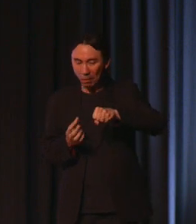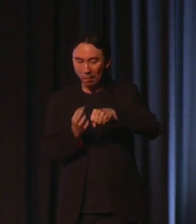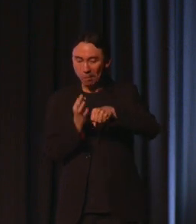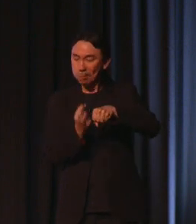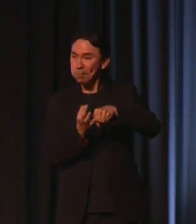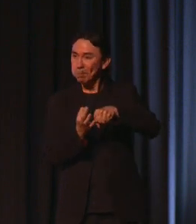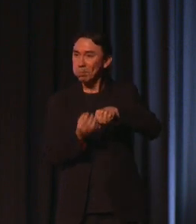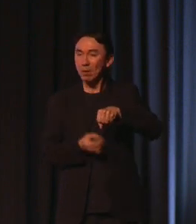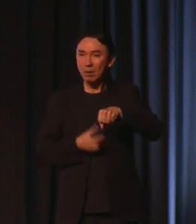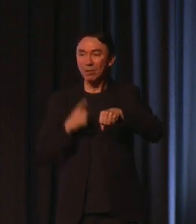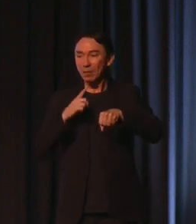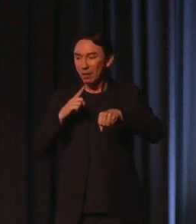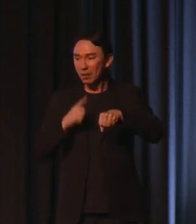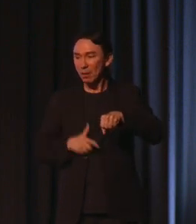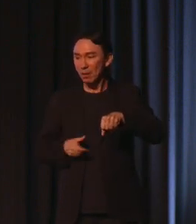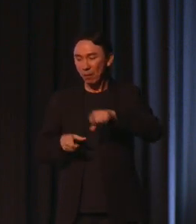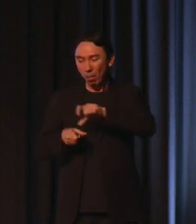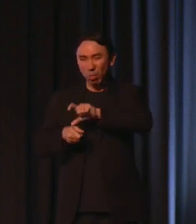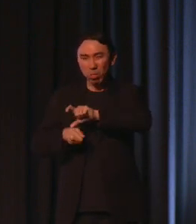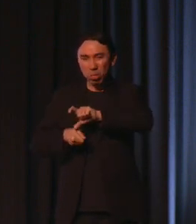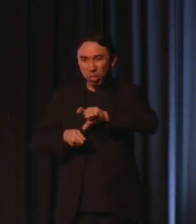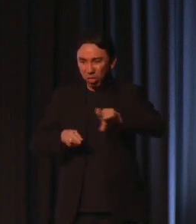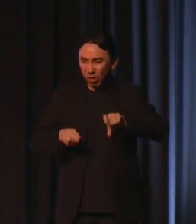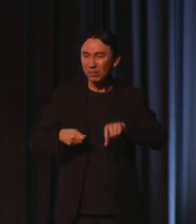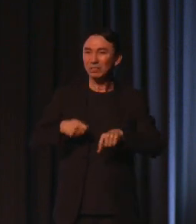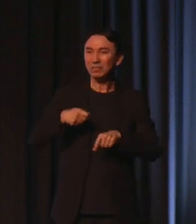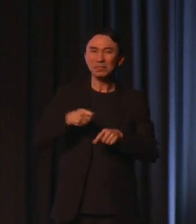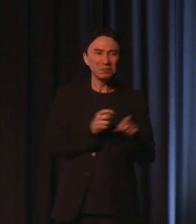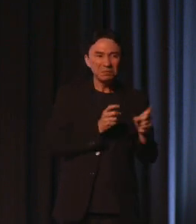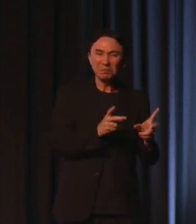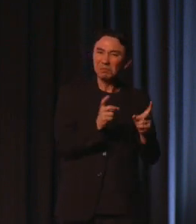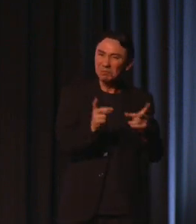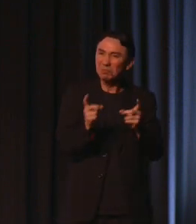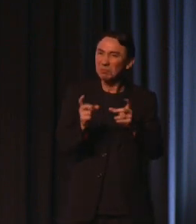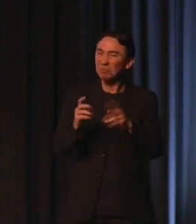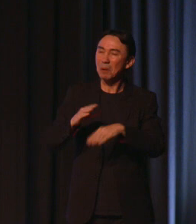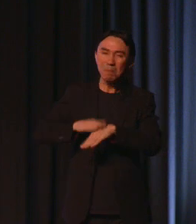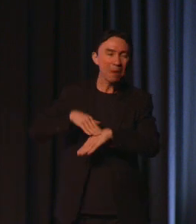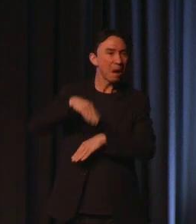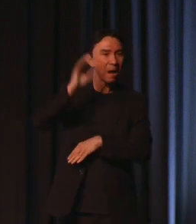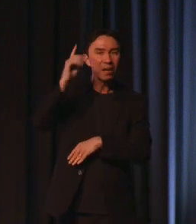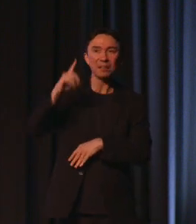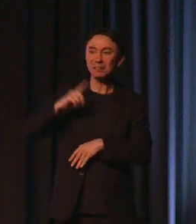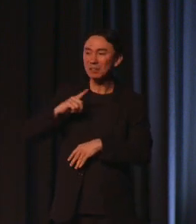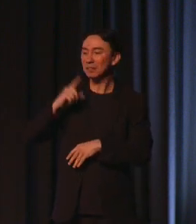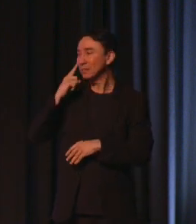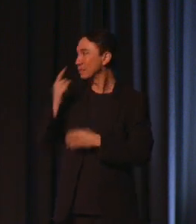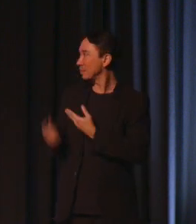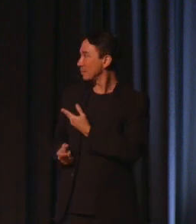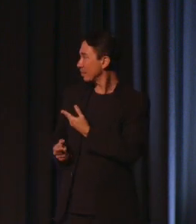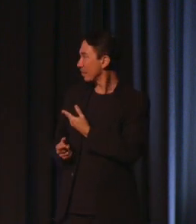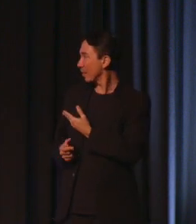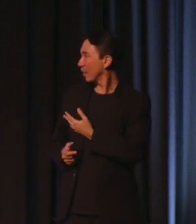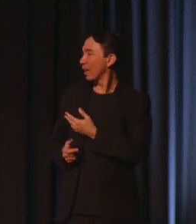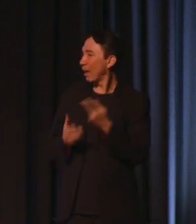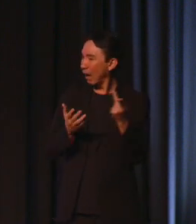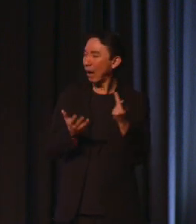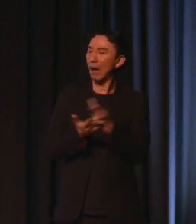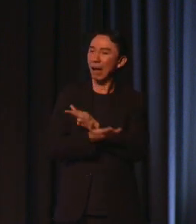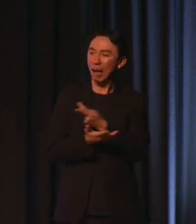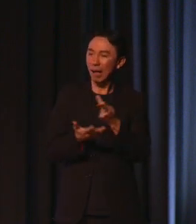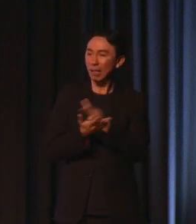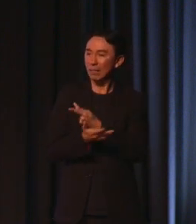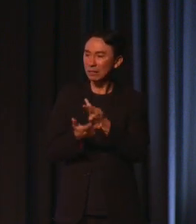poder sair mais e poder vender mais, e aí a propaganda foi feita nesse sentido, mas isso está incorreto, botar aquela